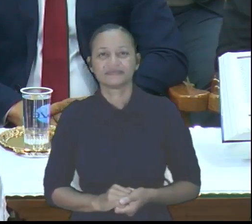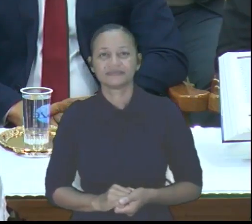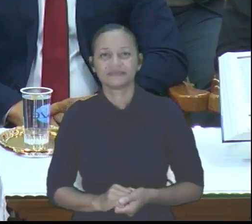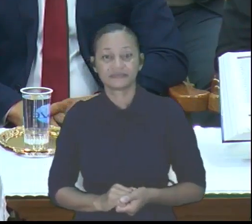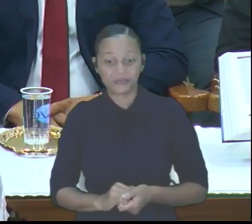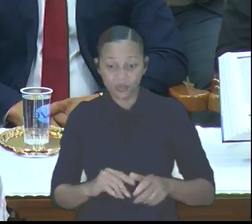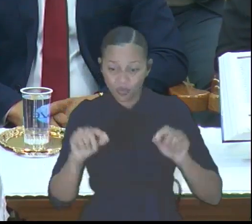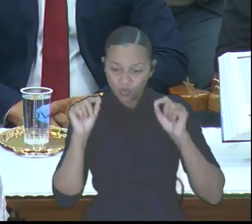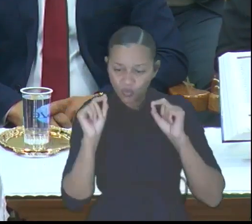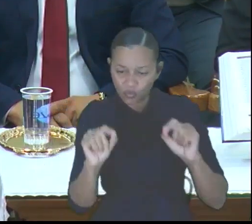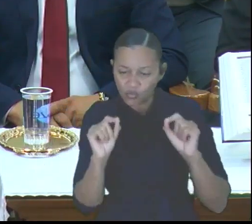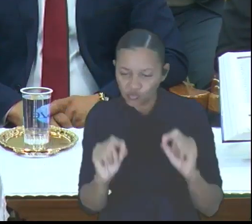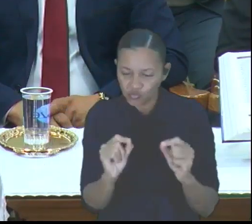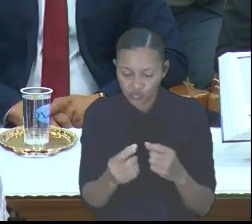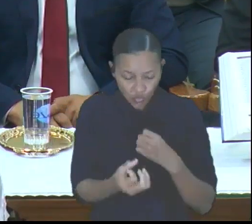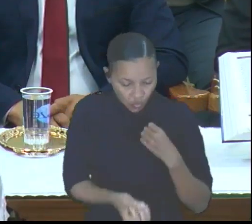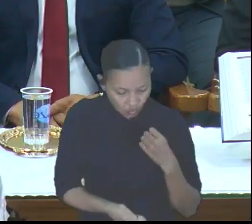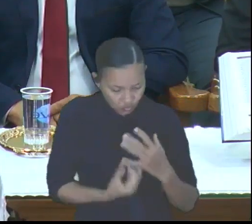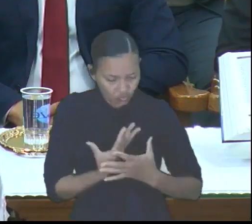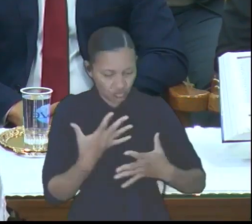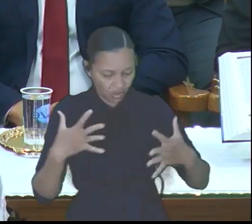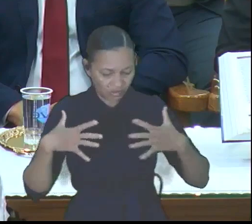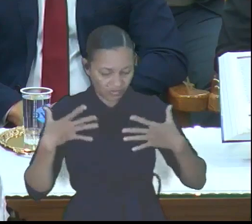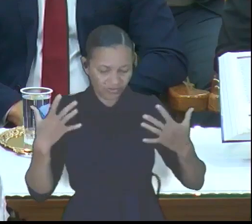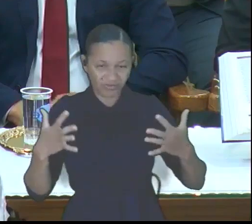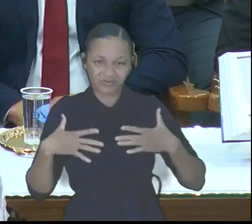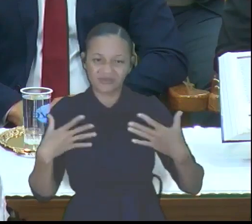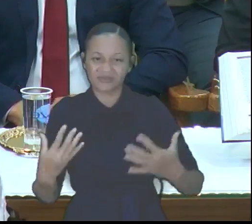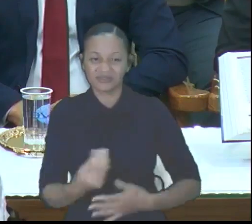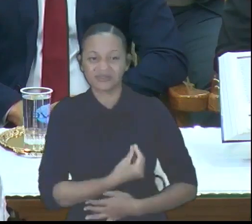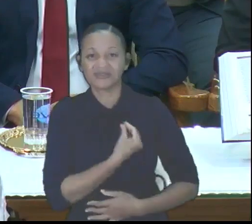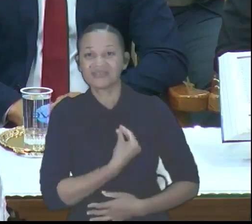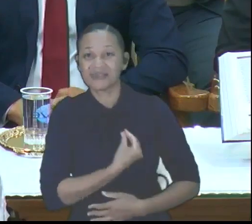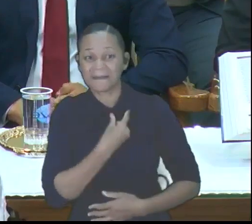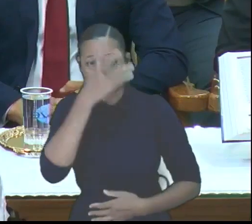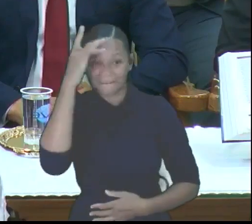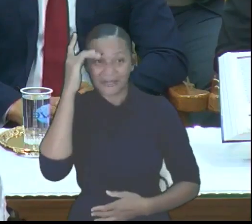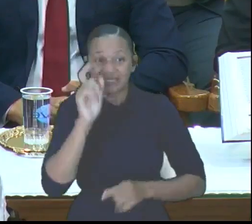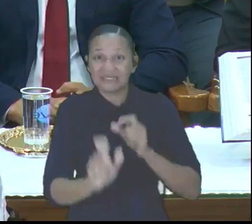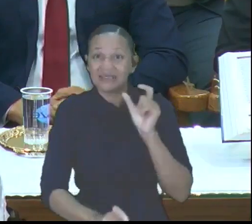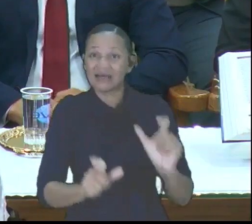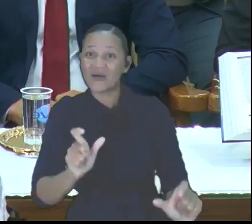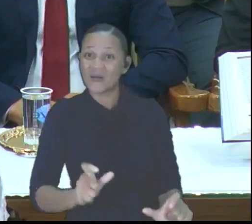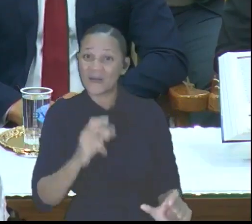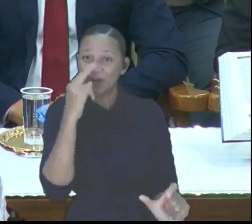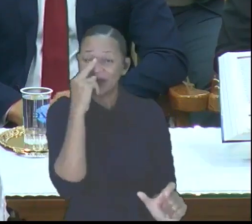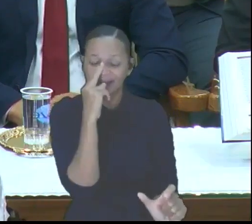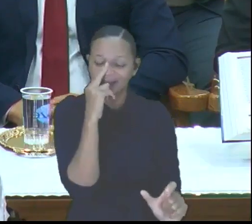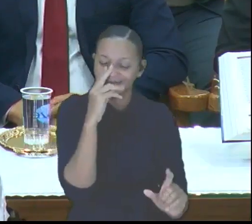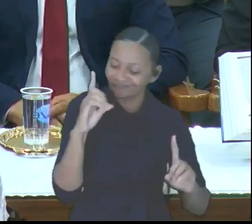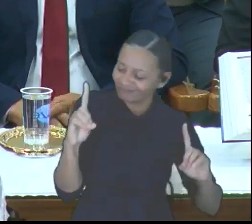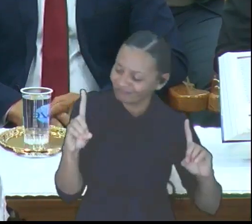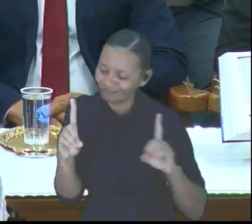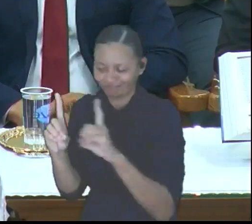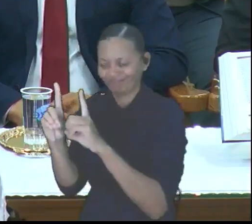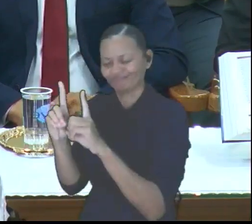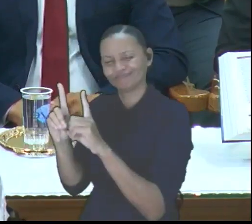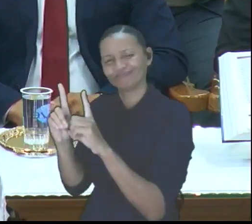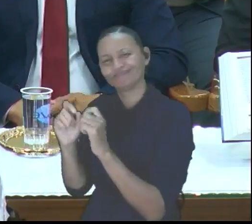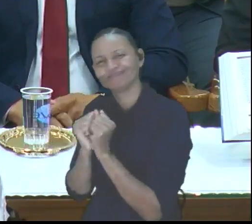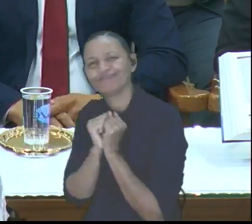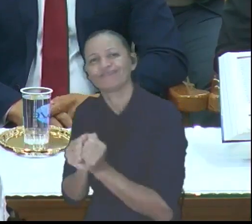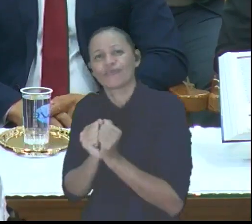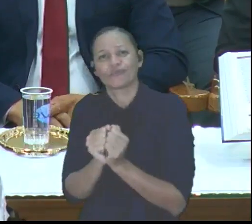Porque o que gera alegria na vida de crente é estar na presença